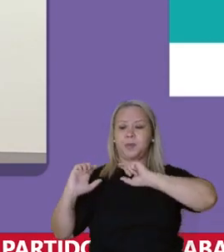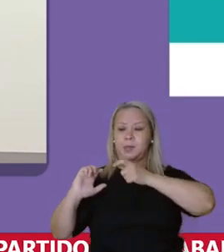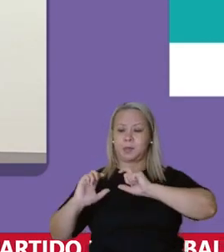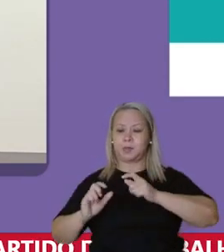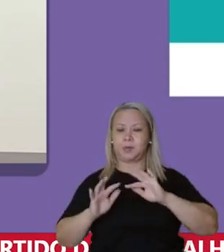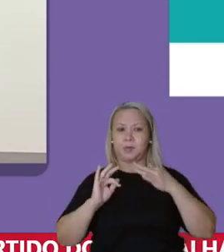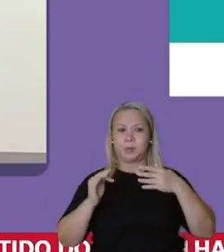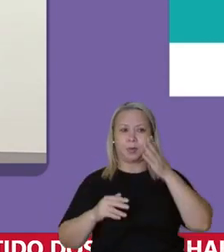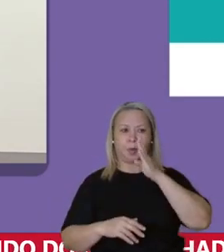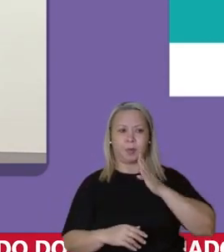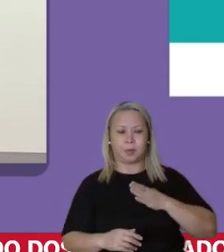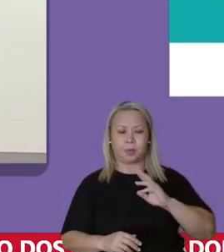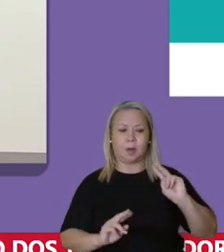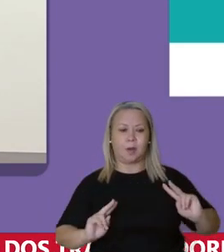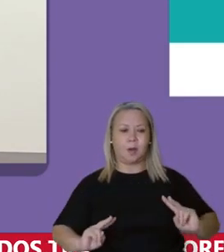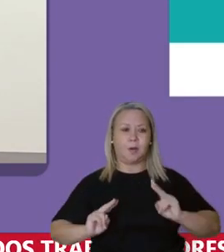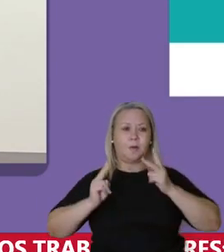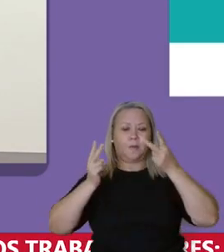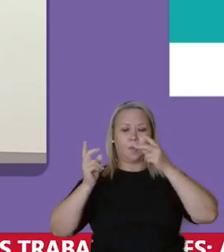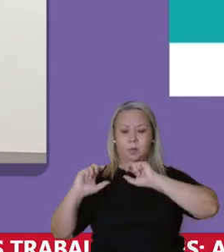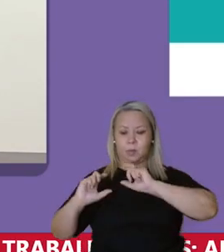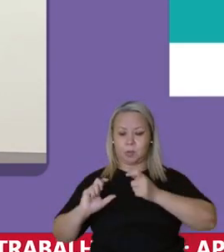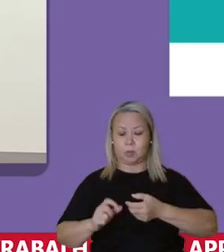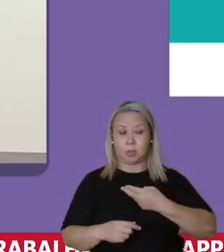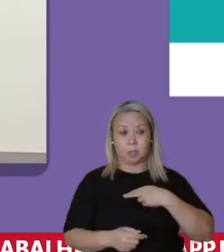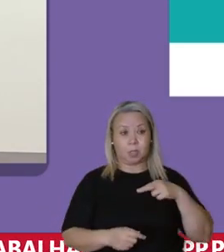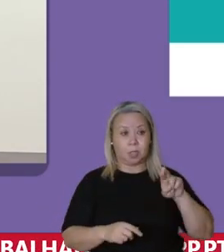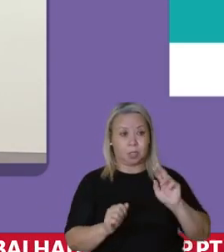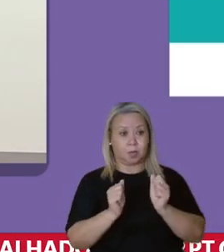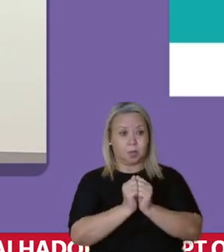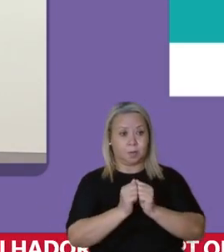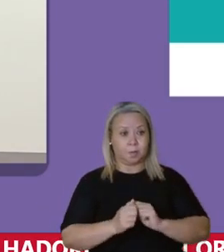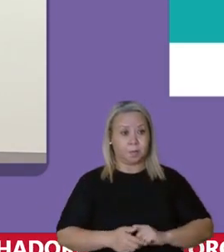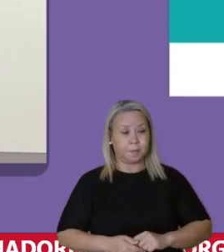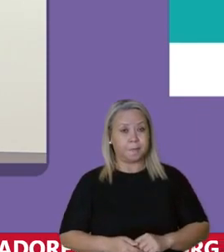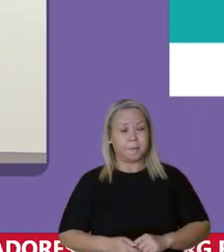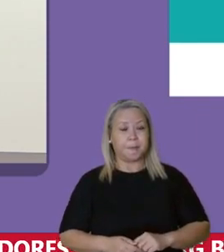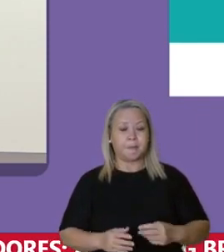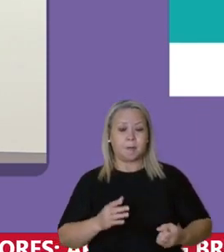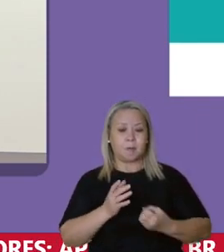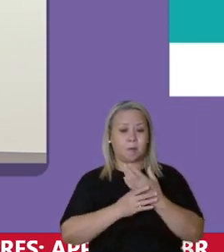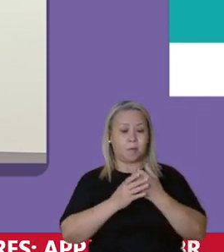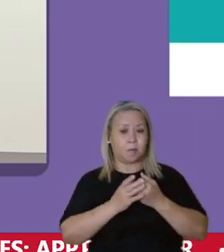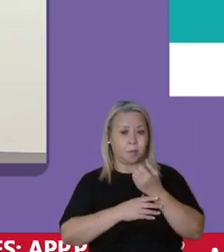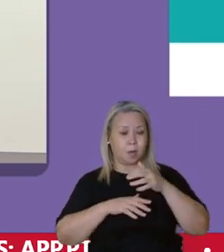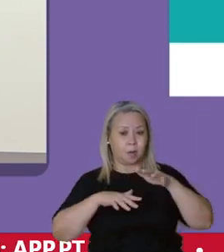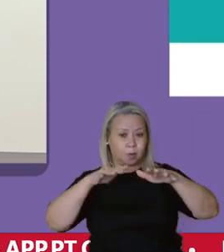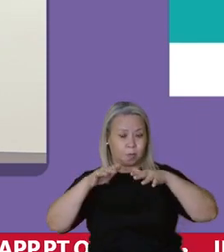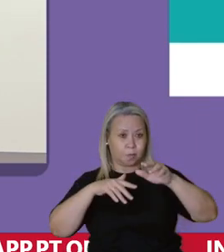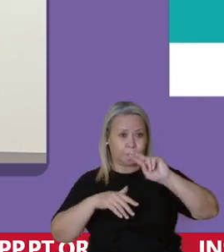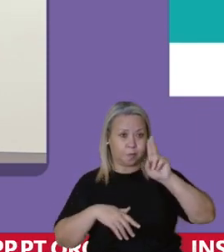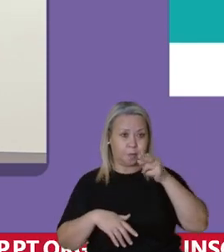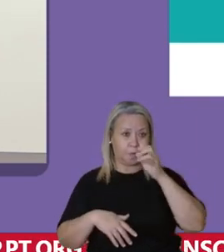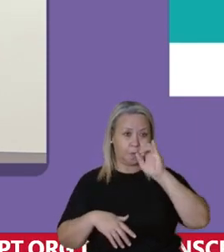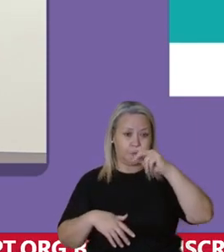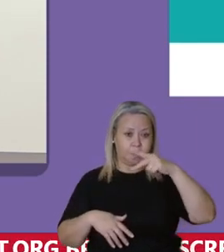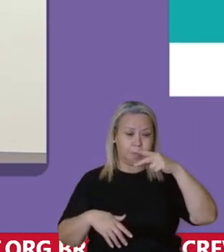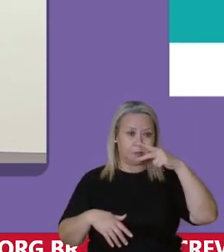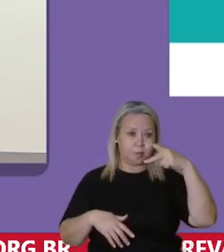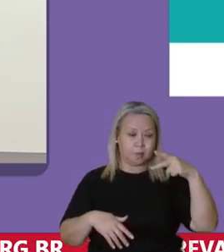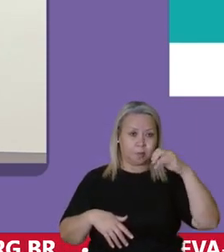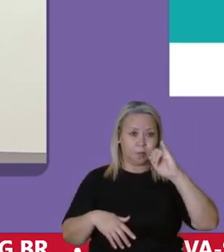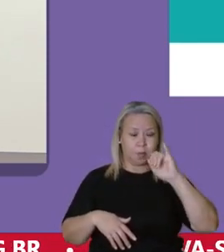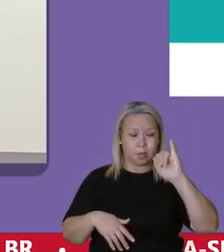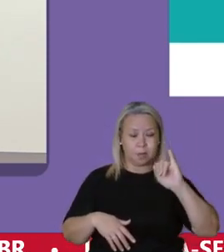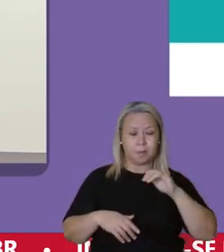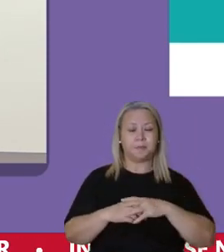tradicional, valores tradicionais, da religião, surgimento do movimento hippie, e um elemento muito